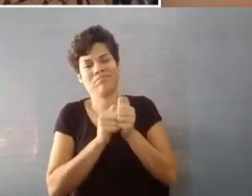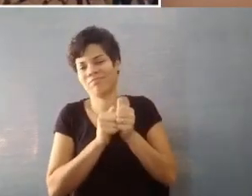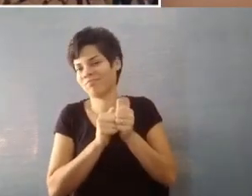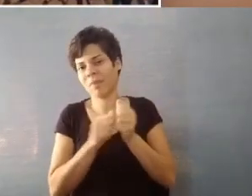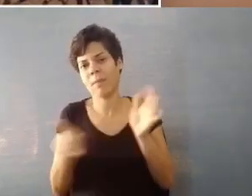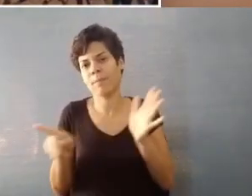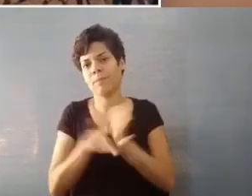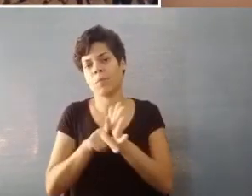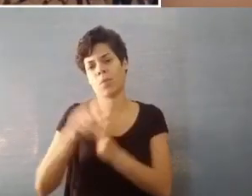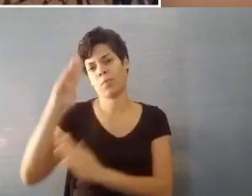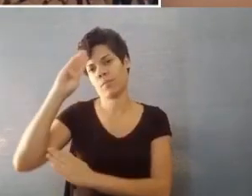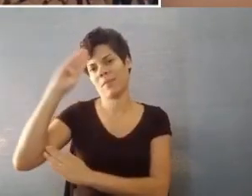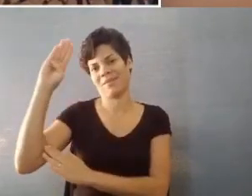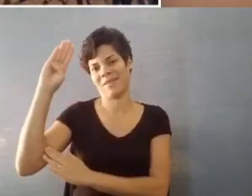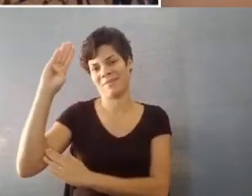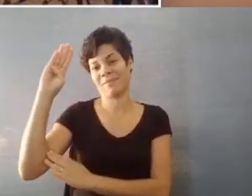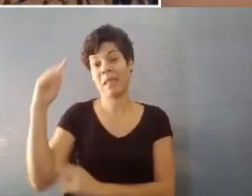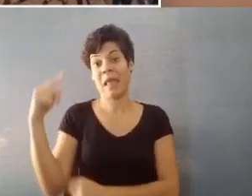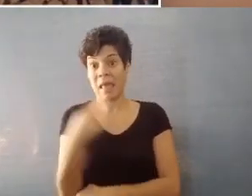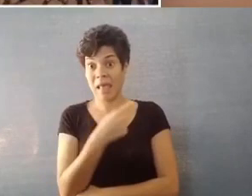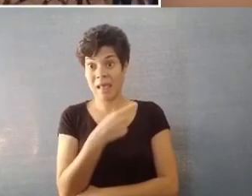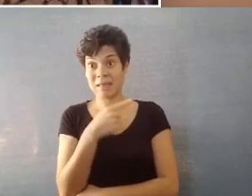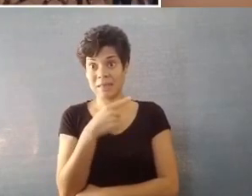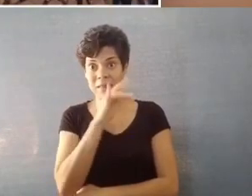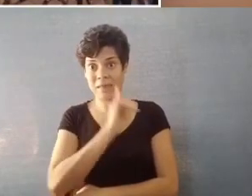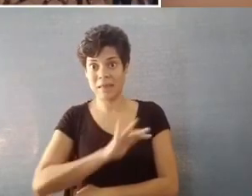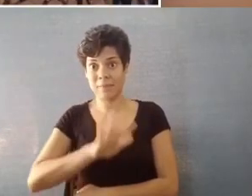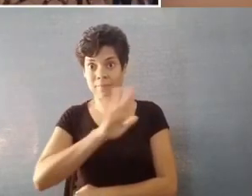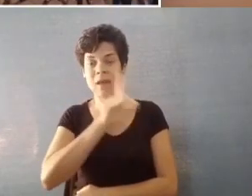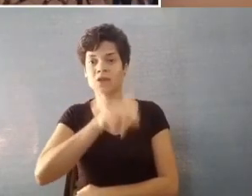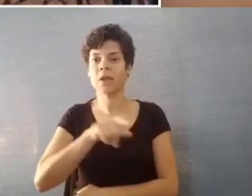Esse foi o 15 de novembro de